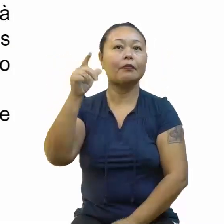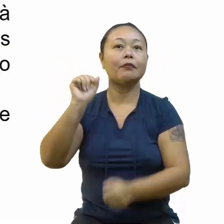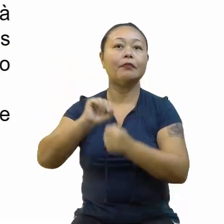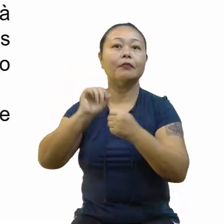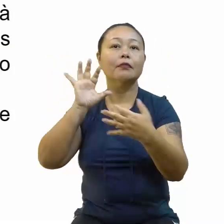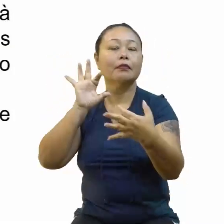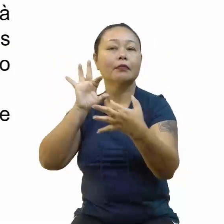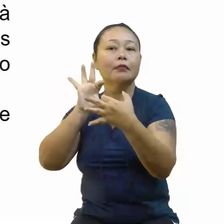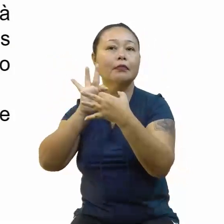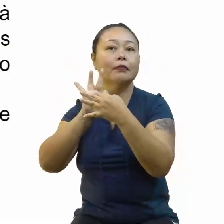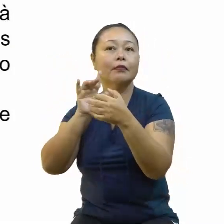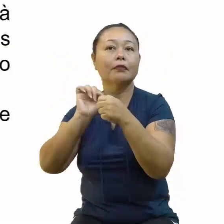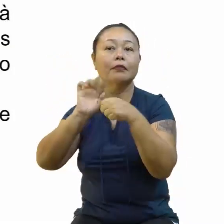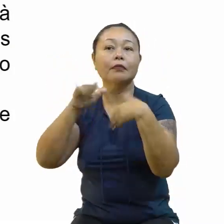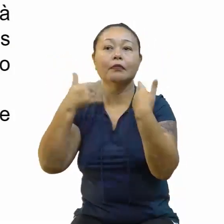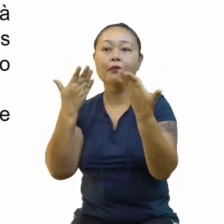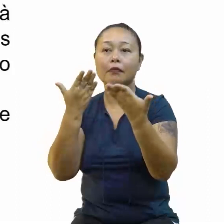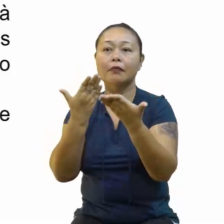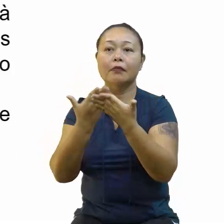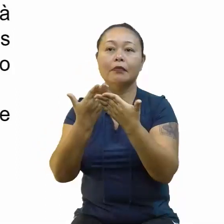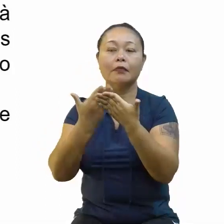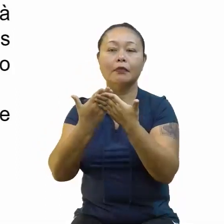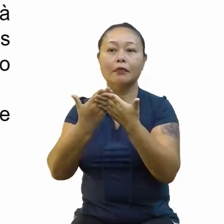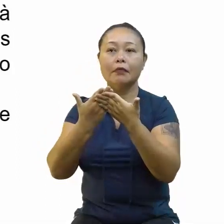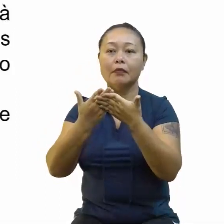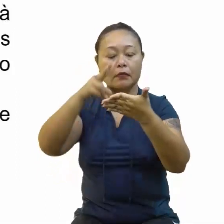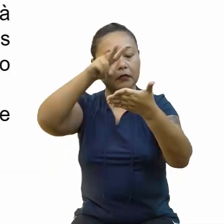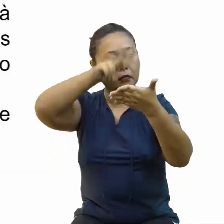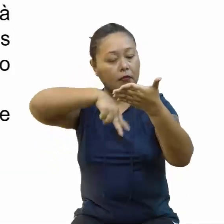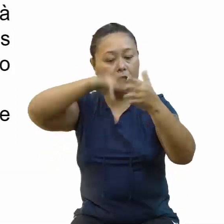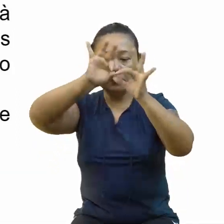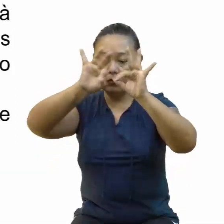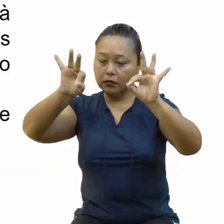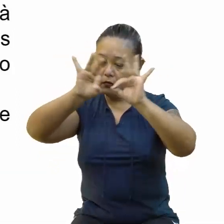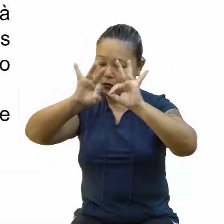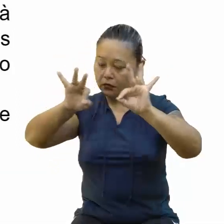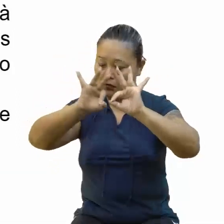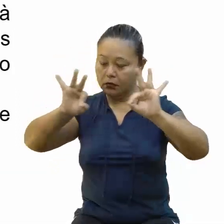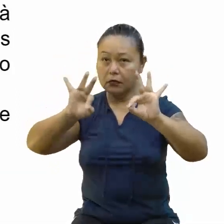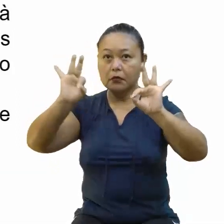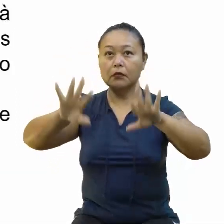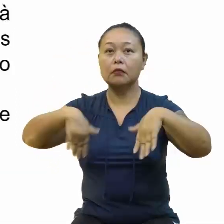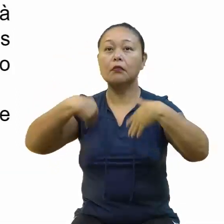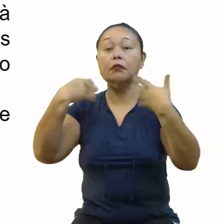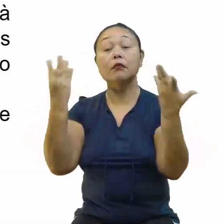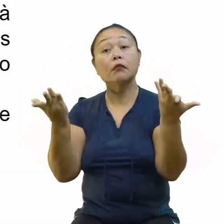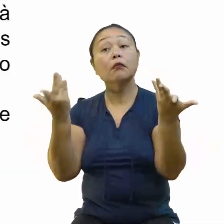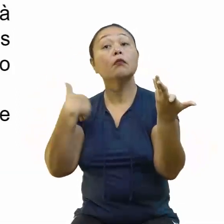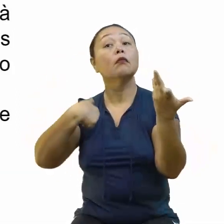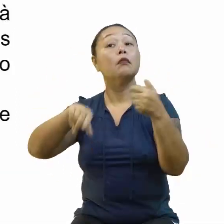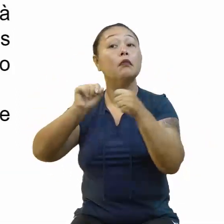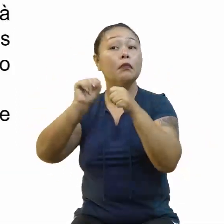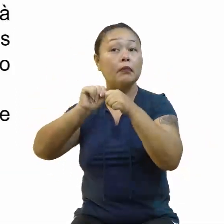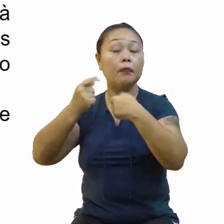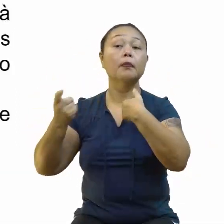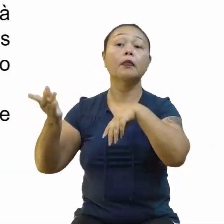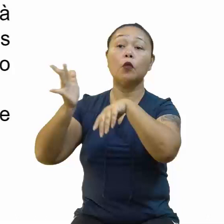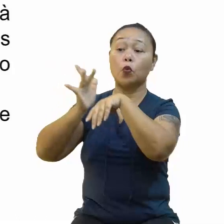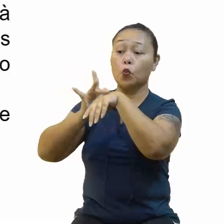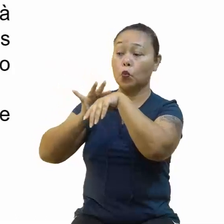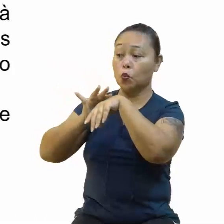aí à nossa aula. Vou ler o enunciado para vocês. Considerando que as doenças